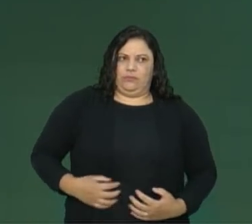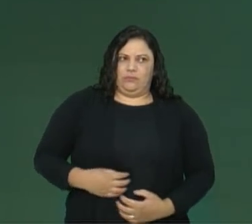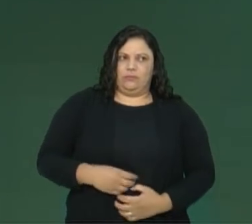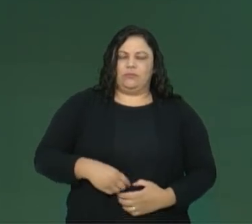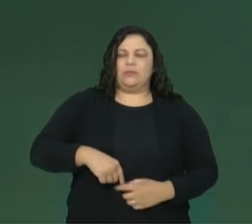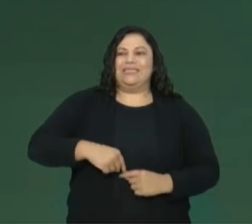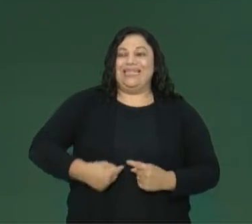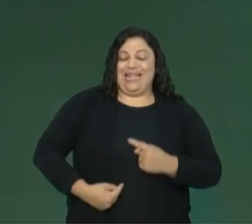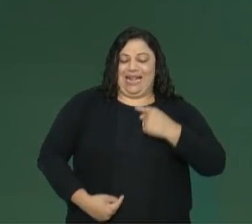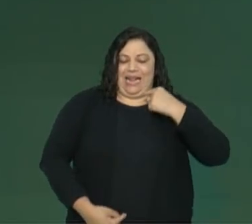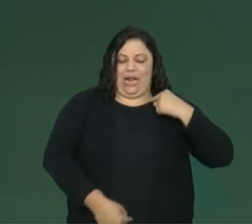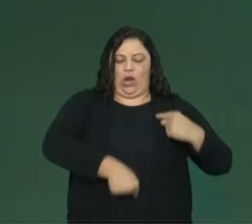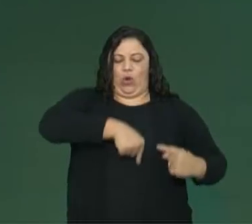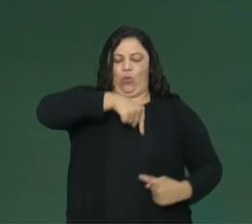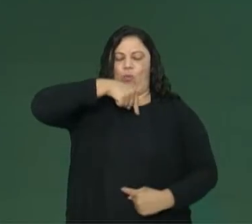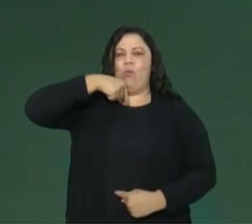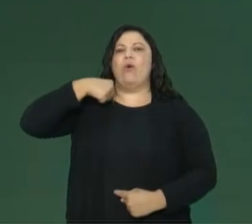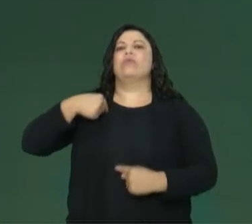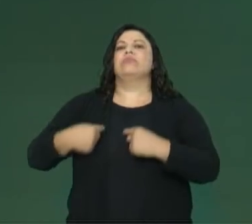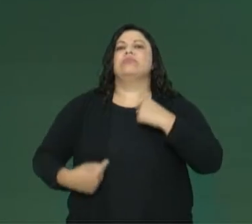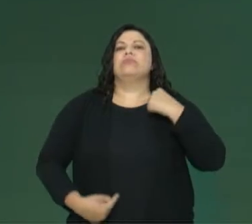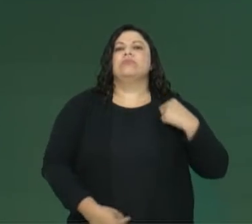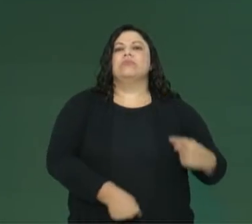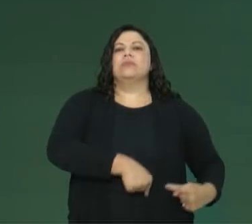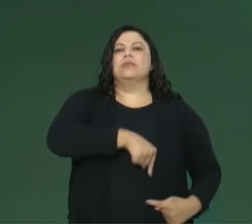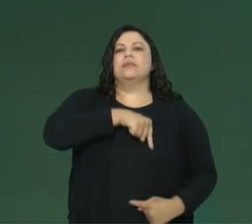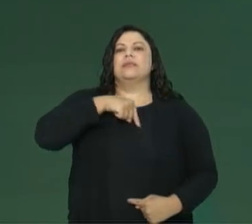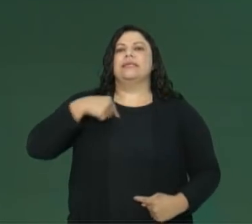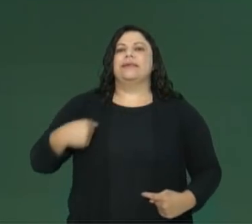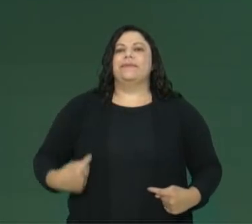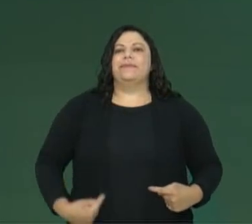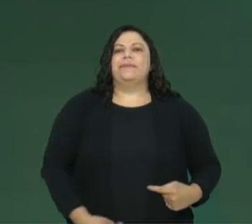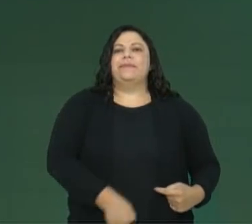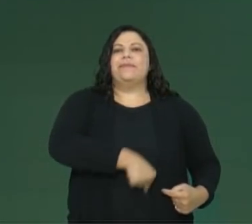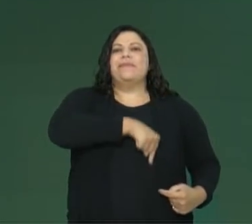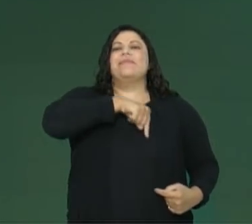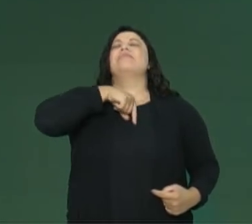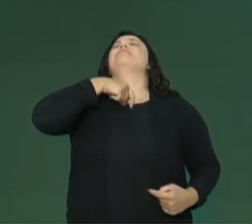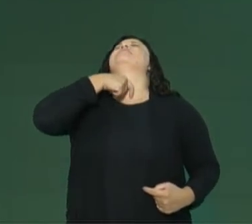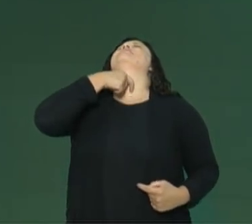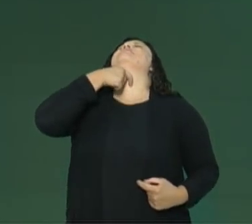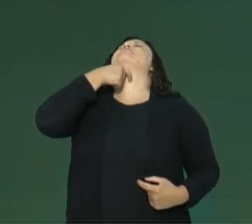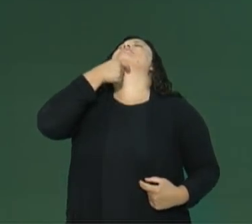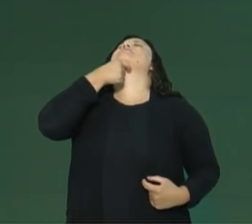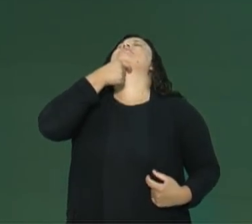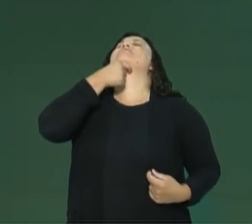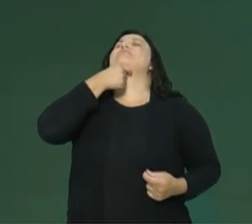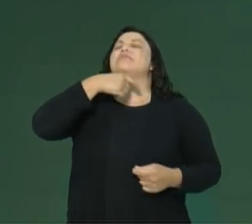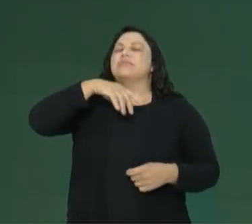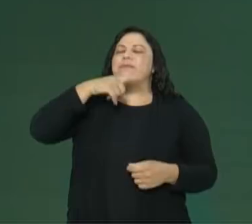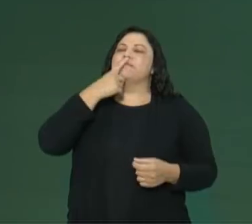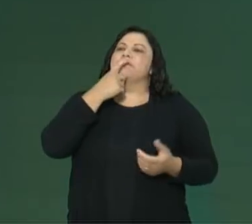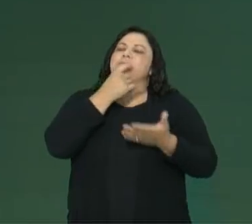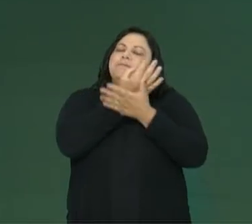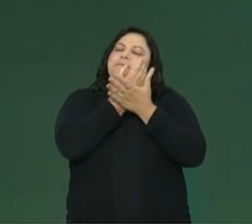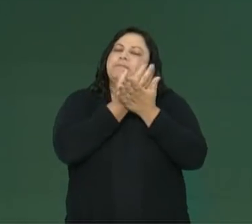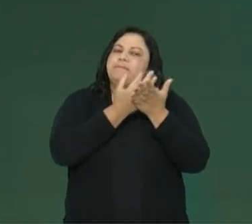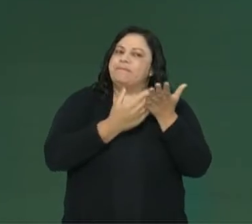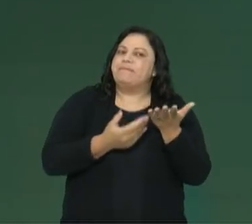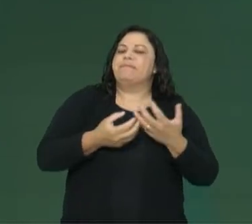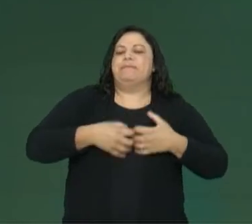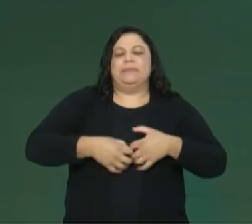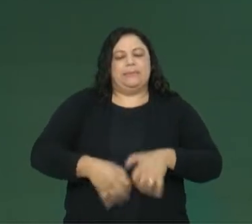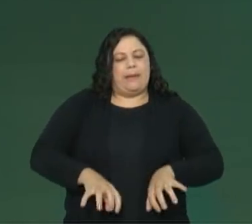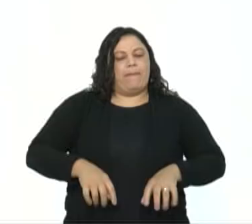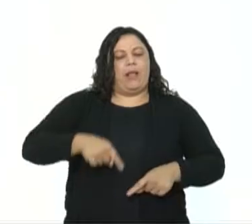tubo respiratório e entram no tubo digestivo, ocupam os intestinos, se alimentam de sangue, reproduzem, botam ovos